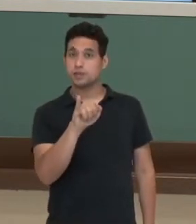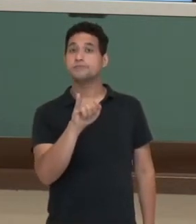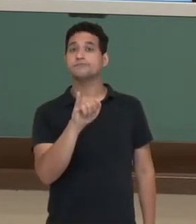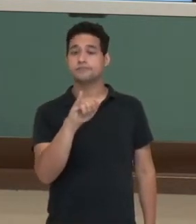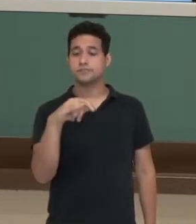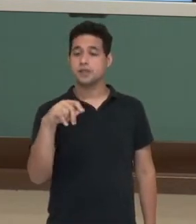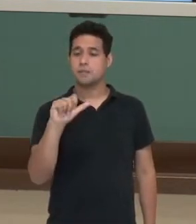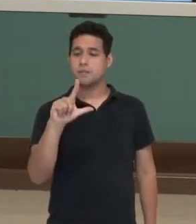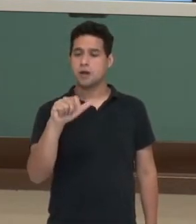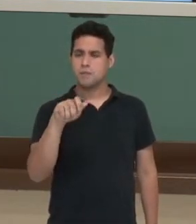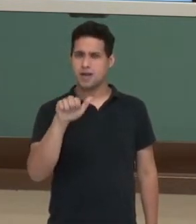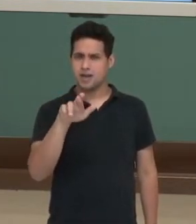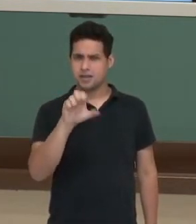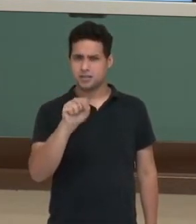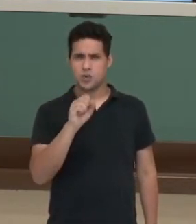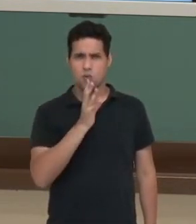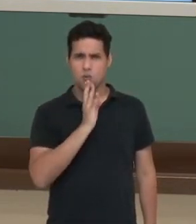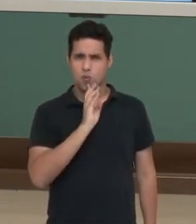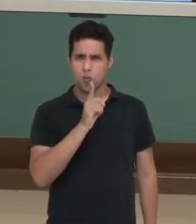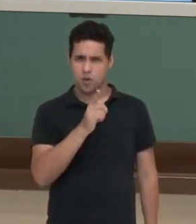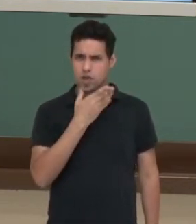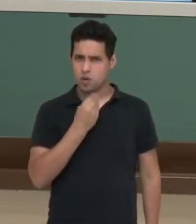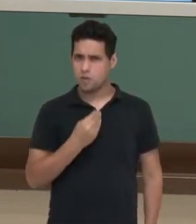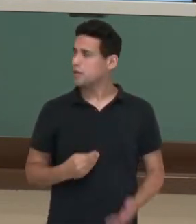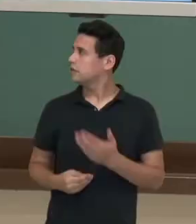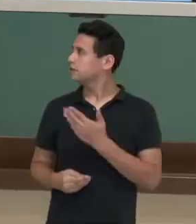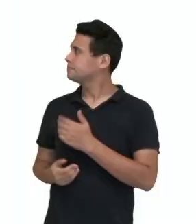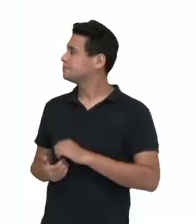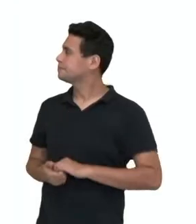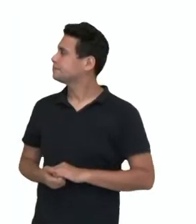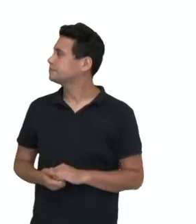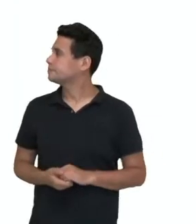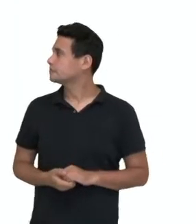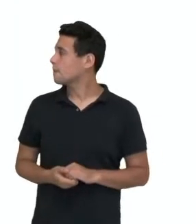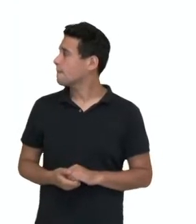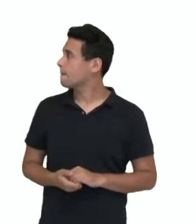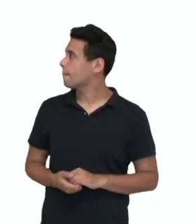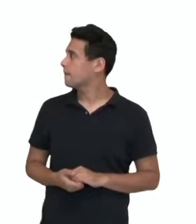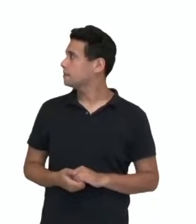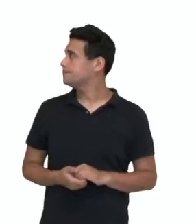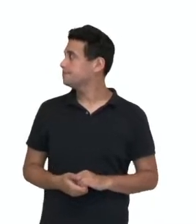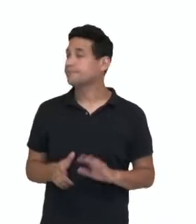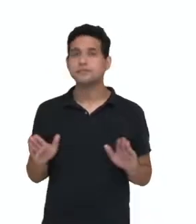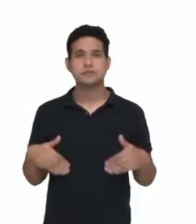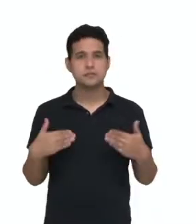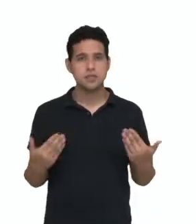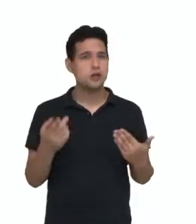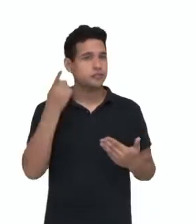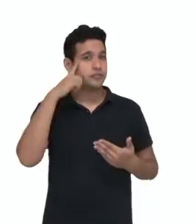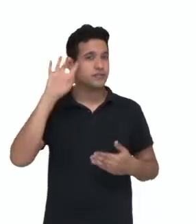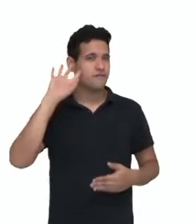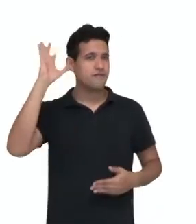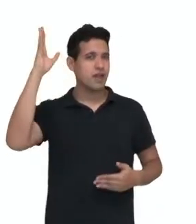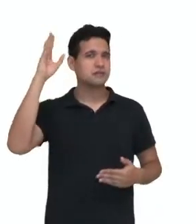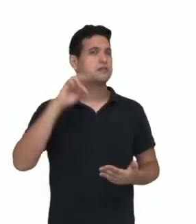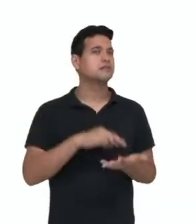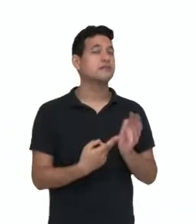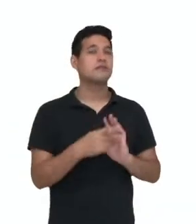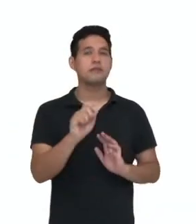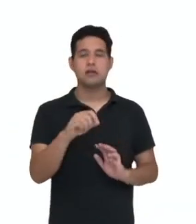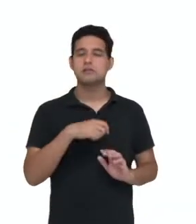dos Palmares. Vocês sabem quem foi Zumbi de Palmares? Bom, el día de fiesta